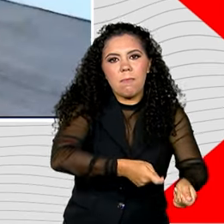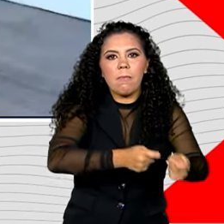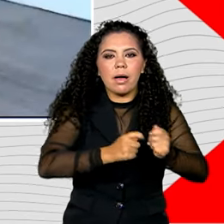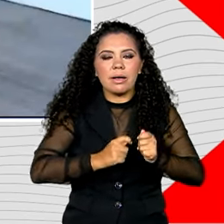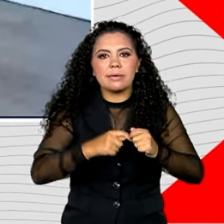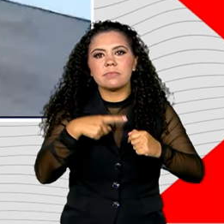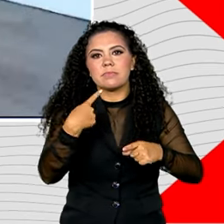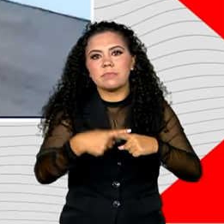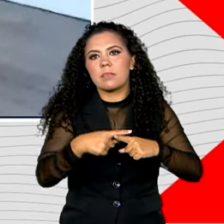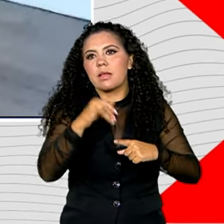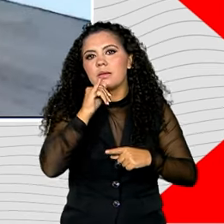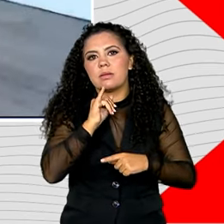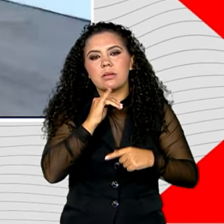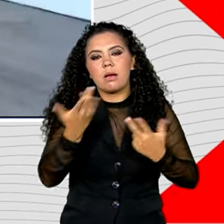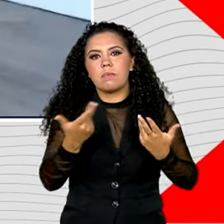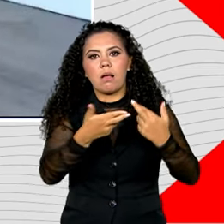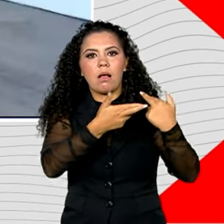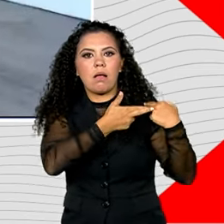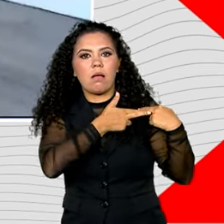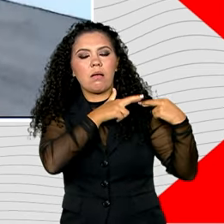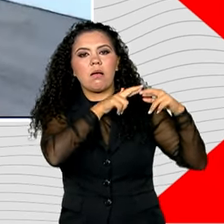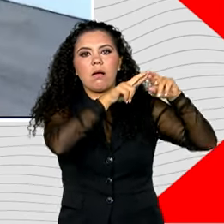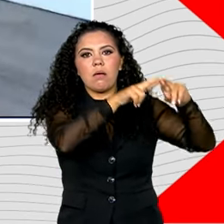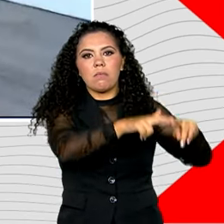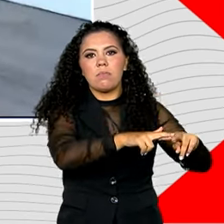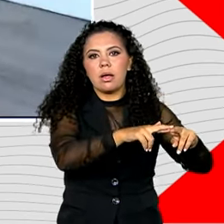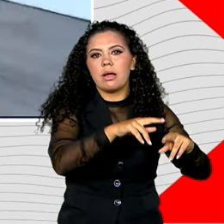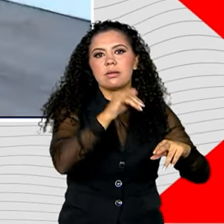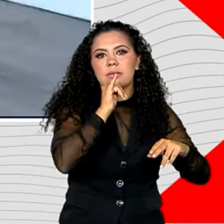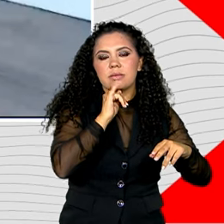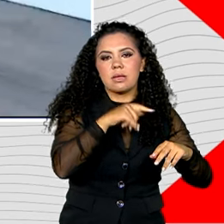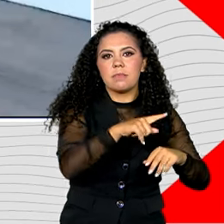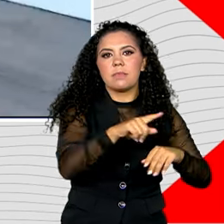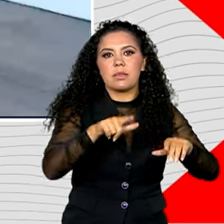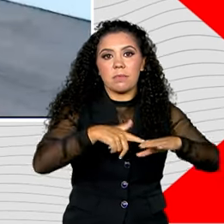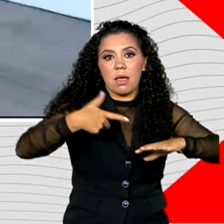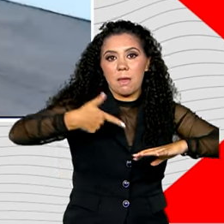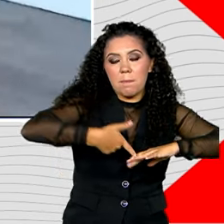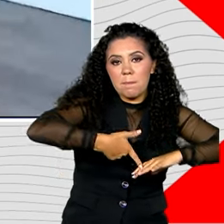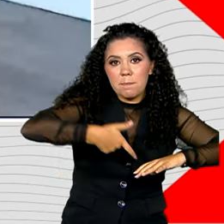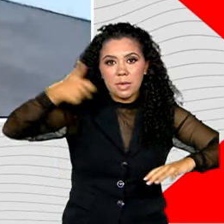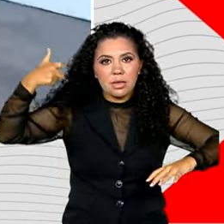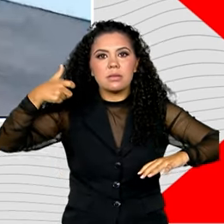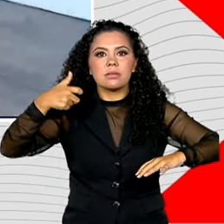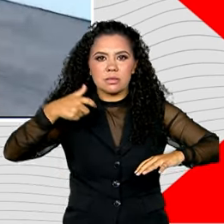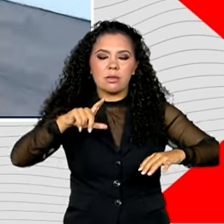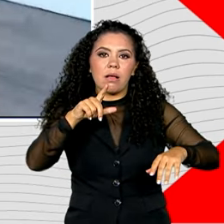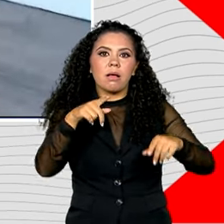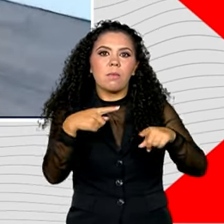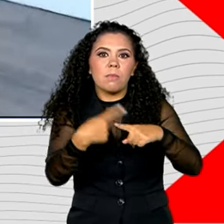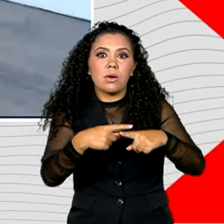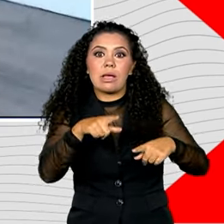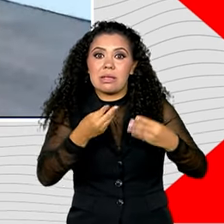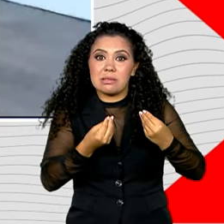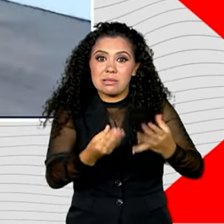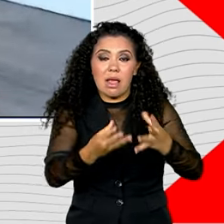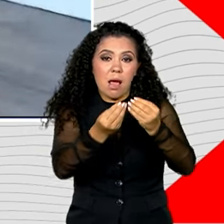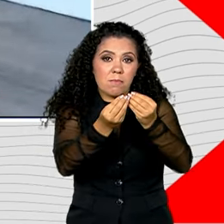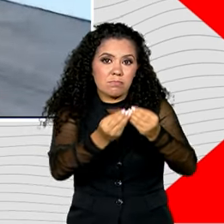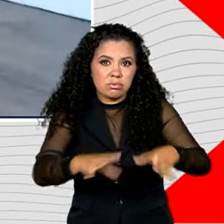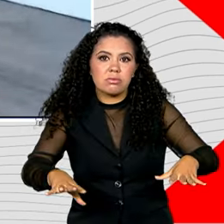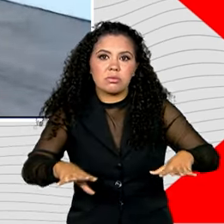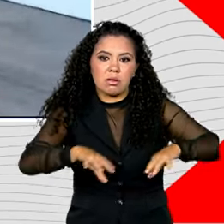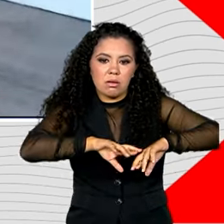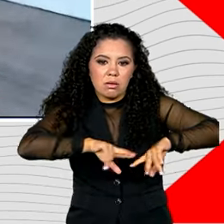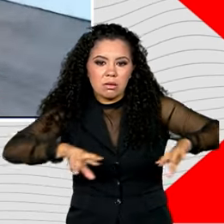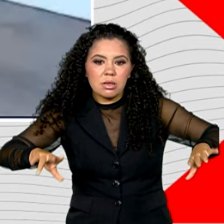sob a responsabilidade dos grandes empreendimentos, como as usinas hidrelétricas, que promovem danos na fauna, nos rios.